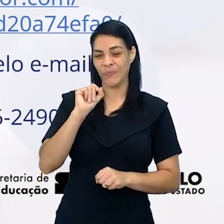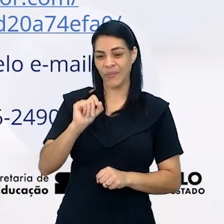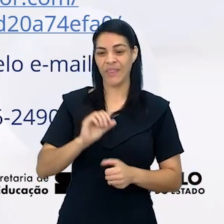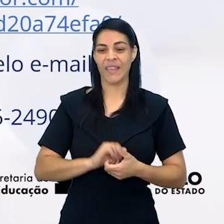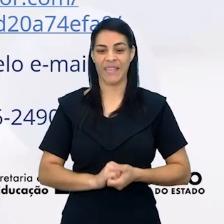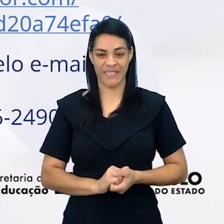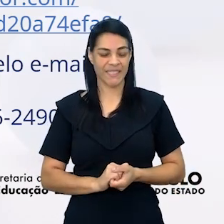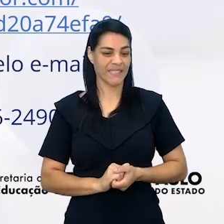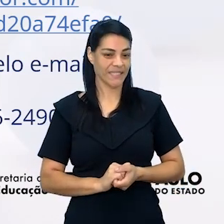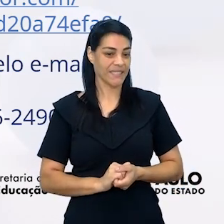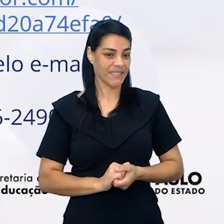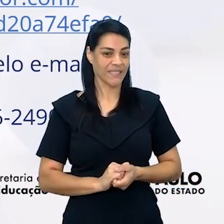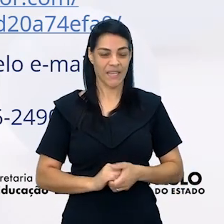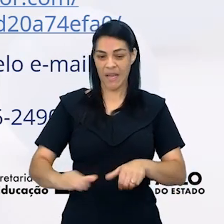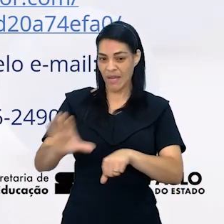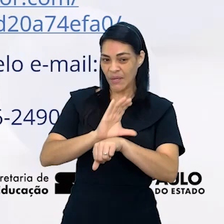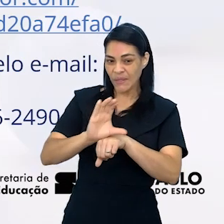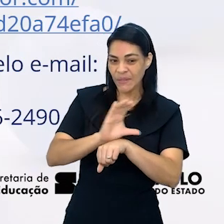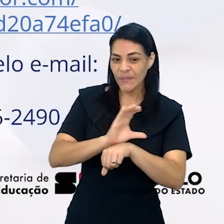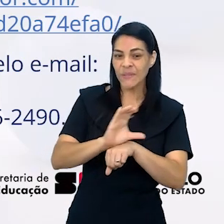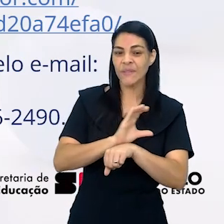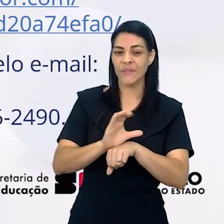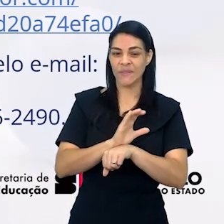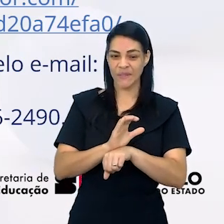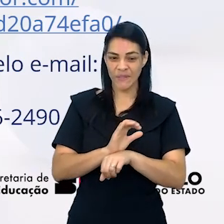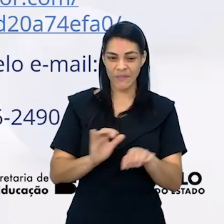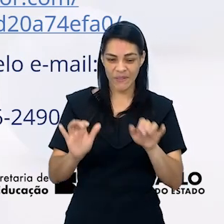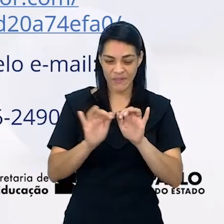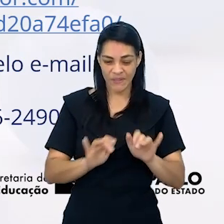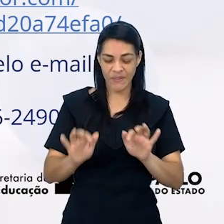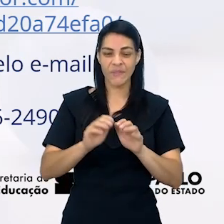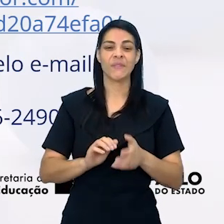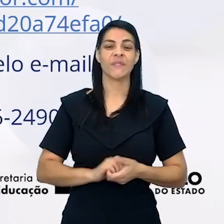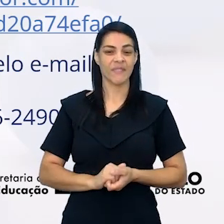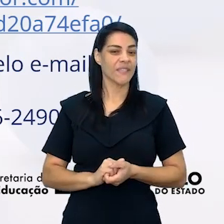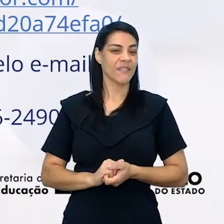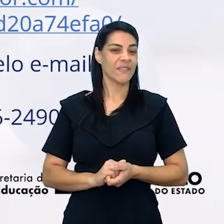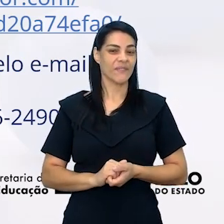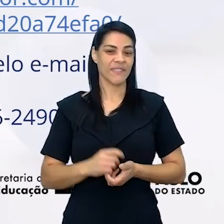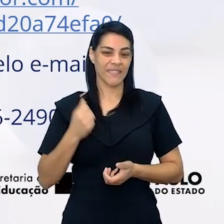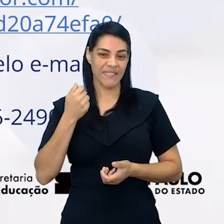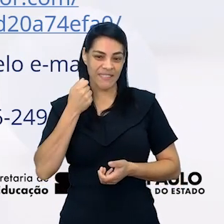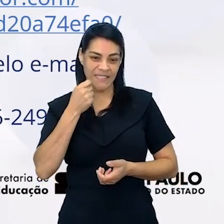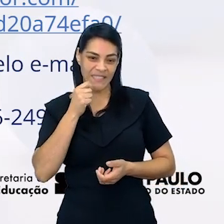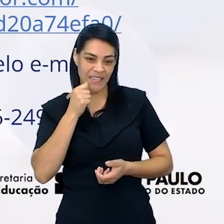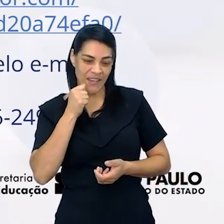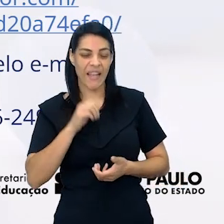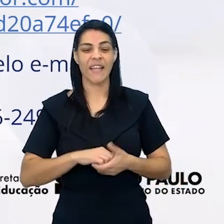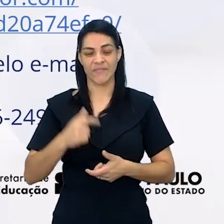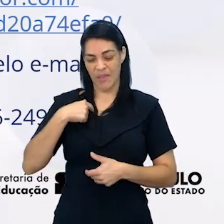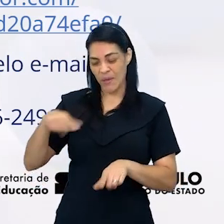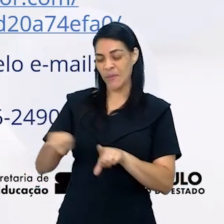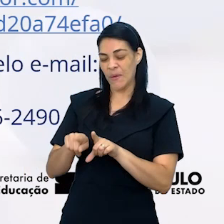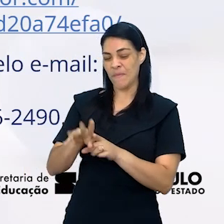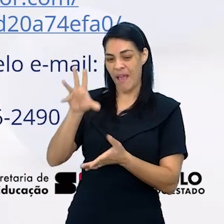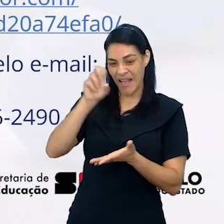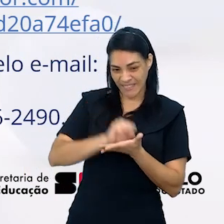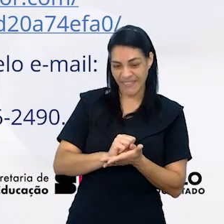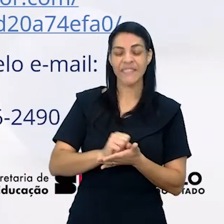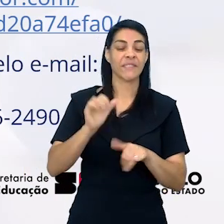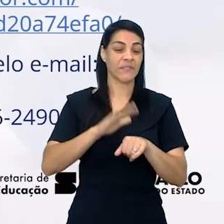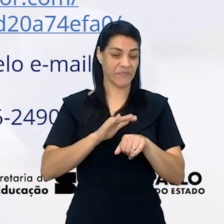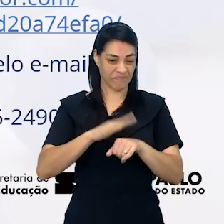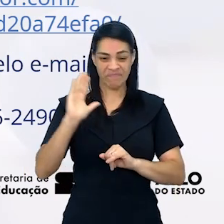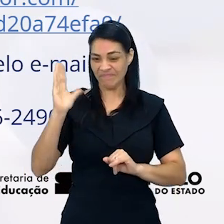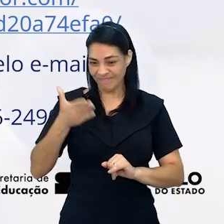que chama e curso de programação a lápis e eu sou muito curiosa eu posso até dizer eu me inscrevi tava falando ali eu eu fiz a minha inscrição